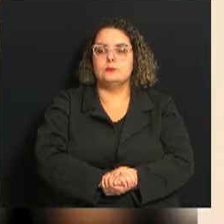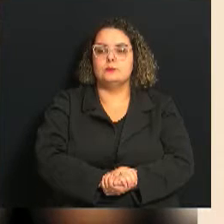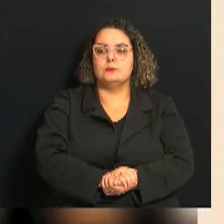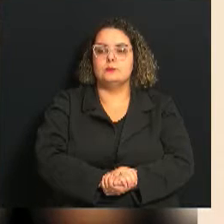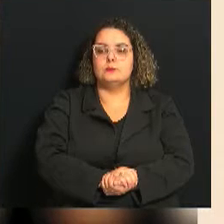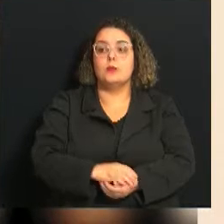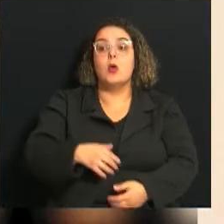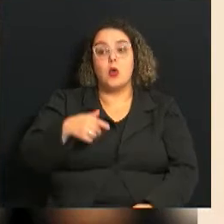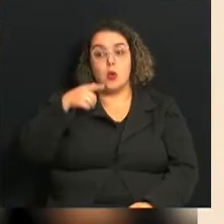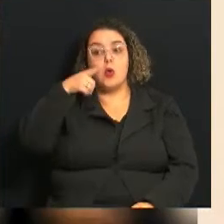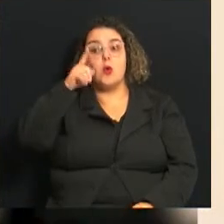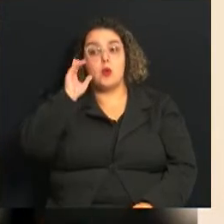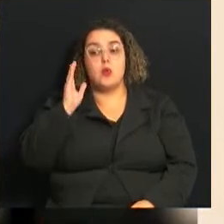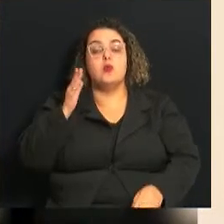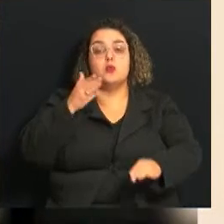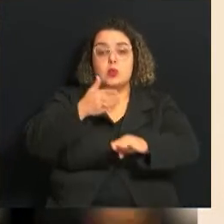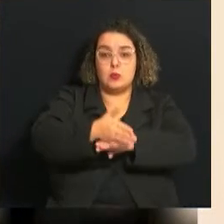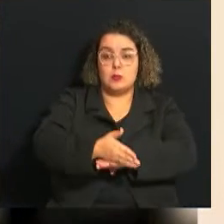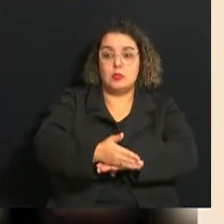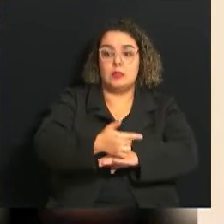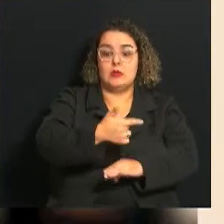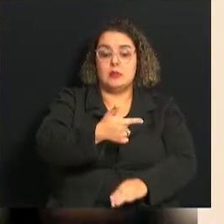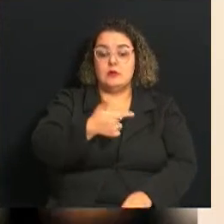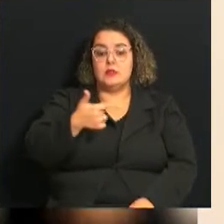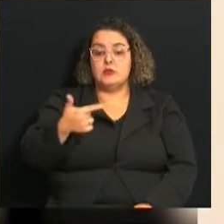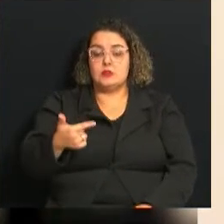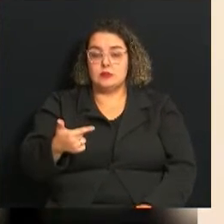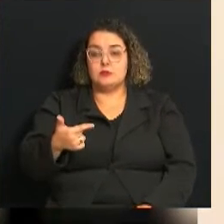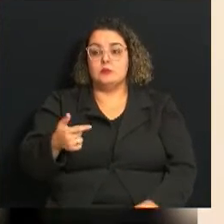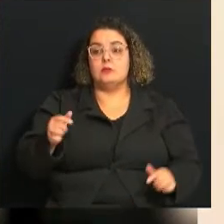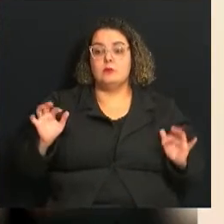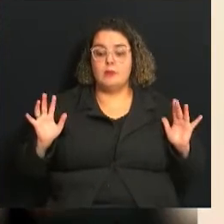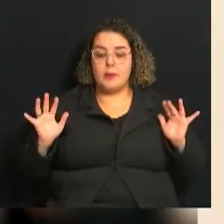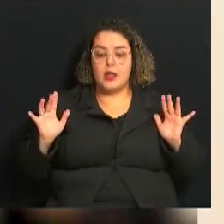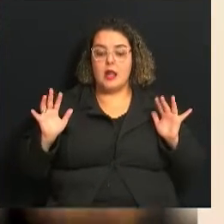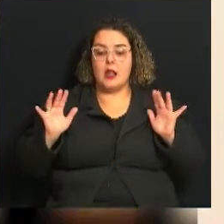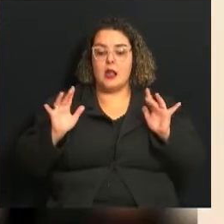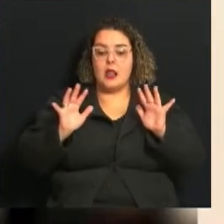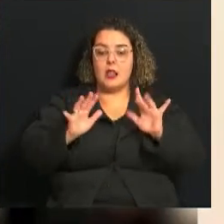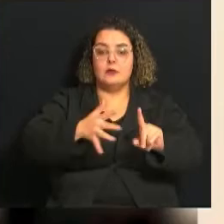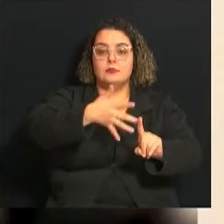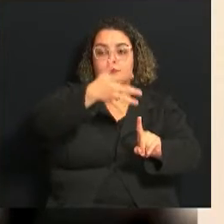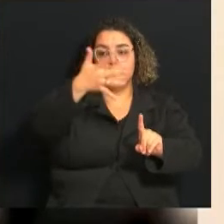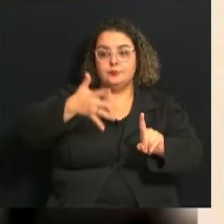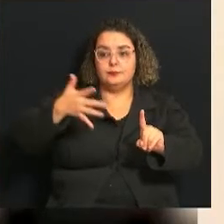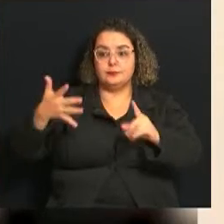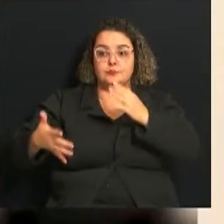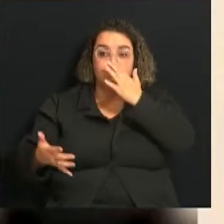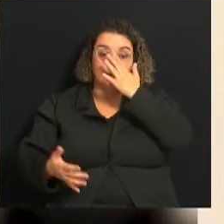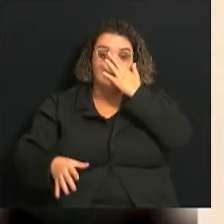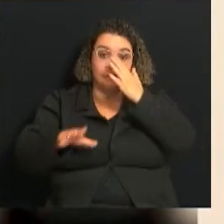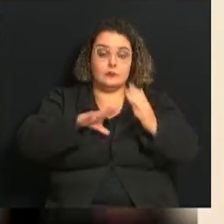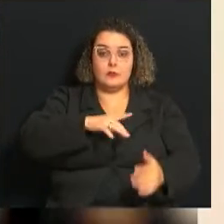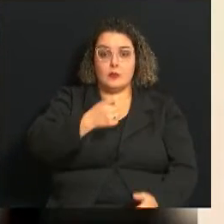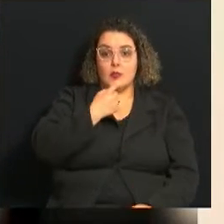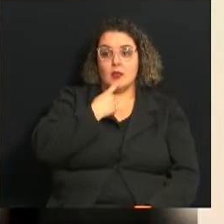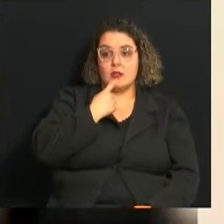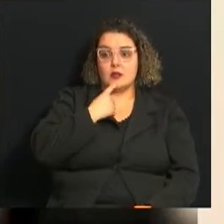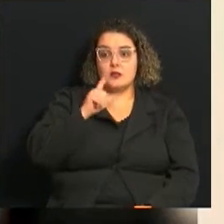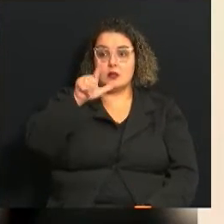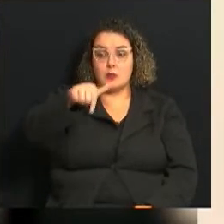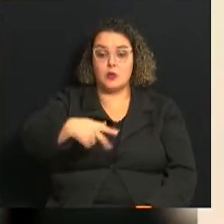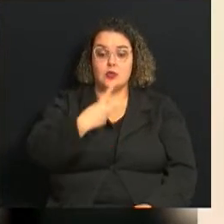Ontem eu participei da 22ª parada LGBT QIA+, na cidade de Campinas, que após 2